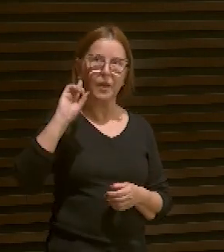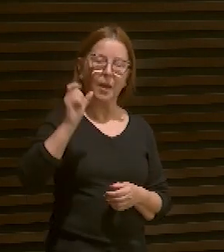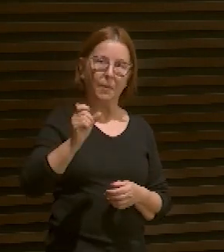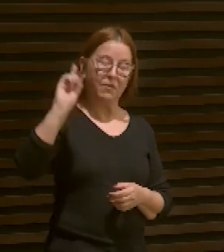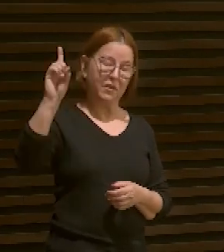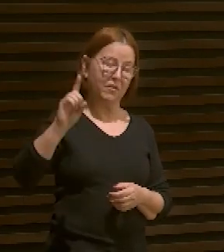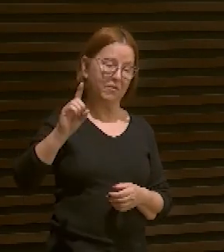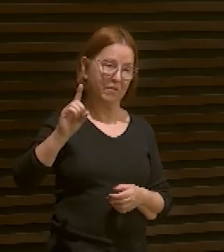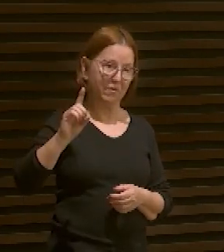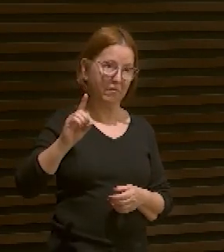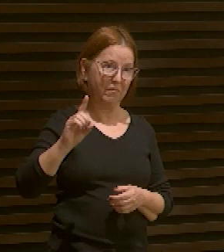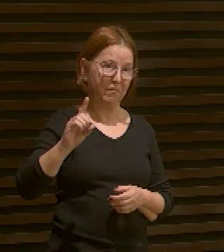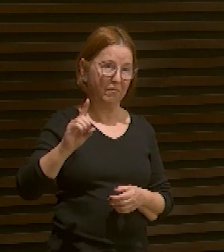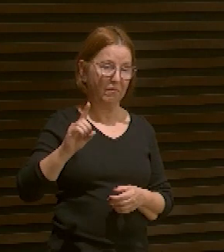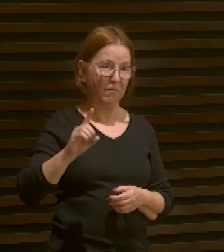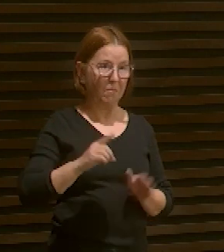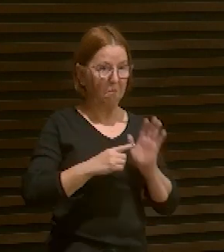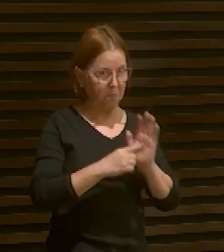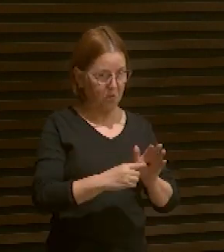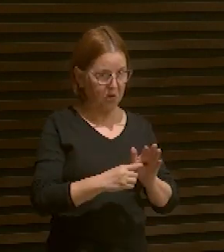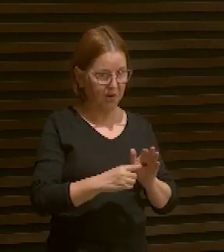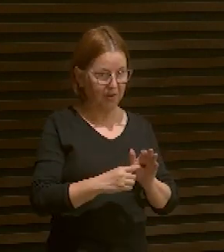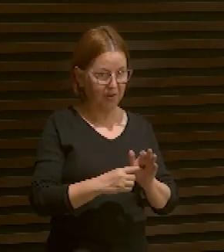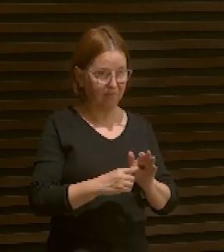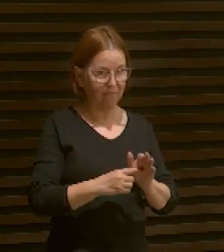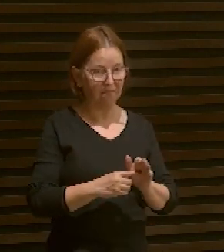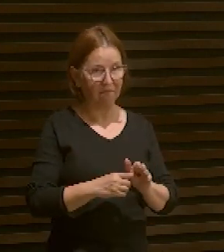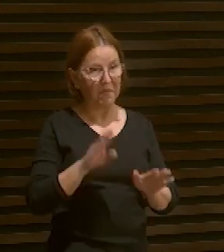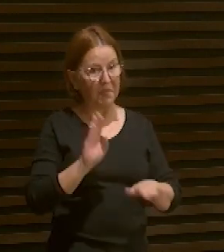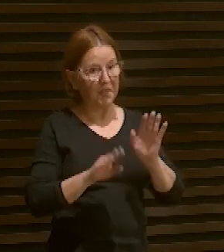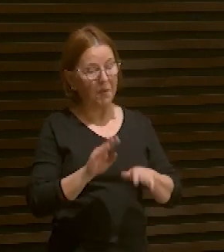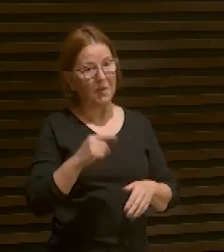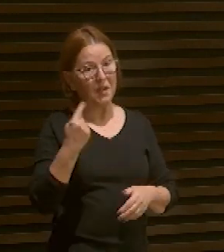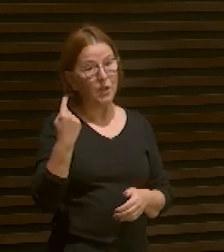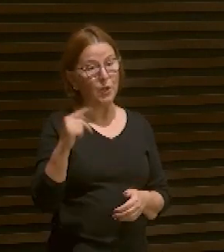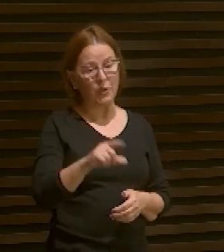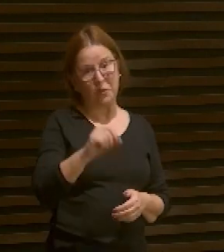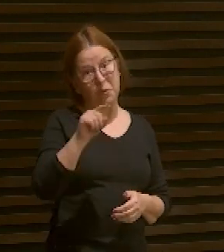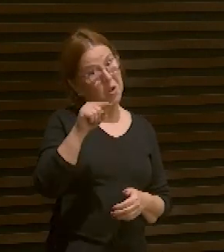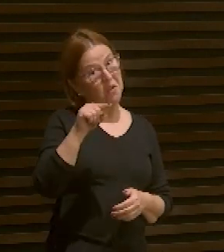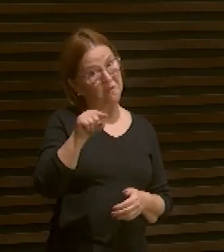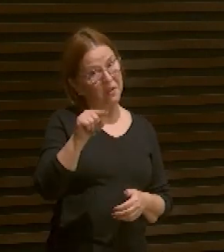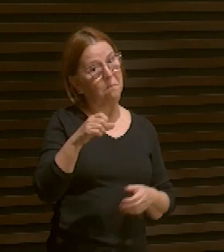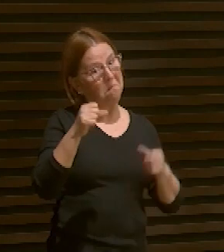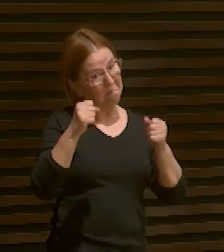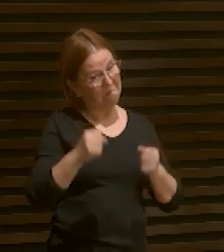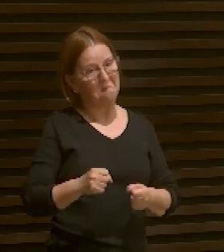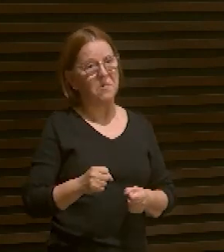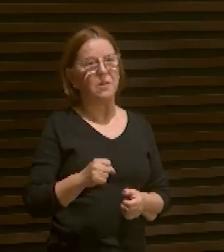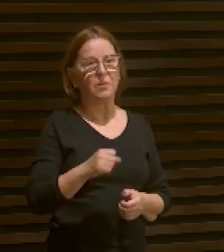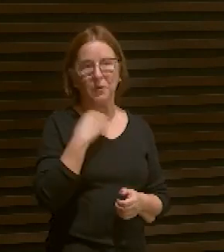sua escolha, você vai morrer. De que morte Deus estava dizendo? Deus não estava falando de uma